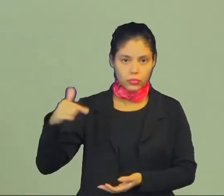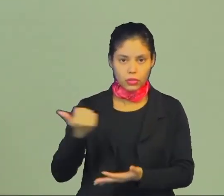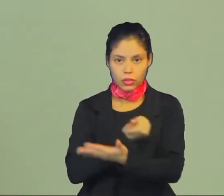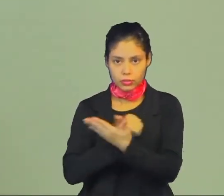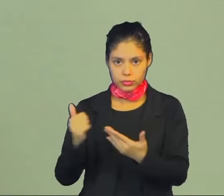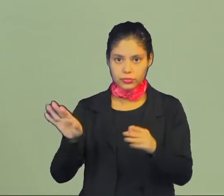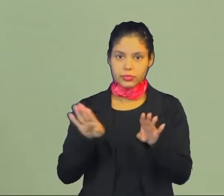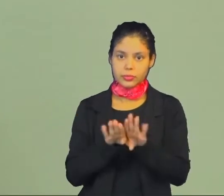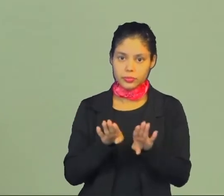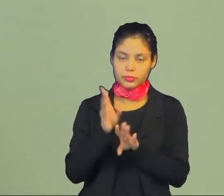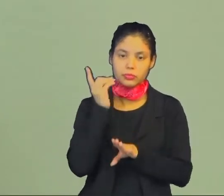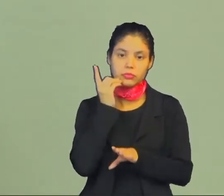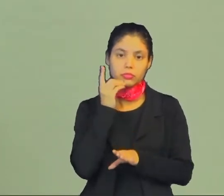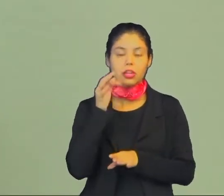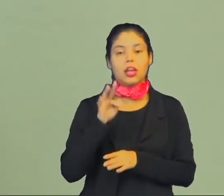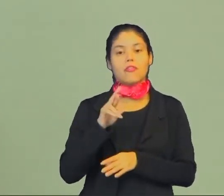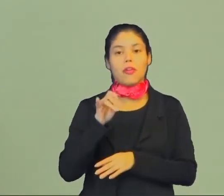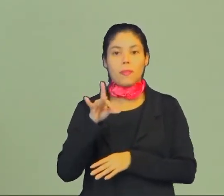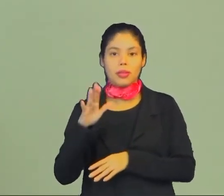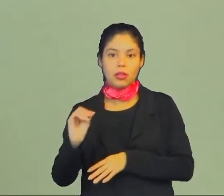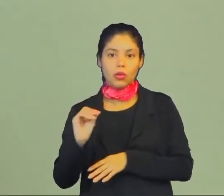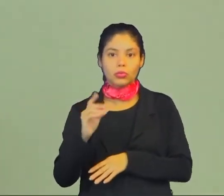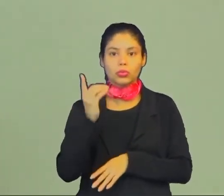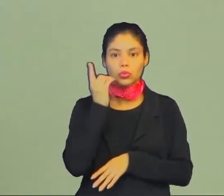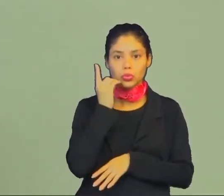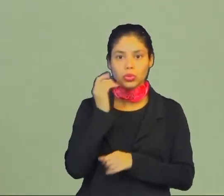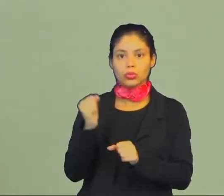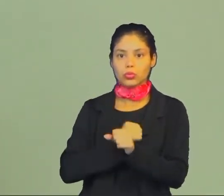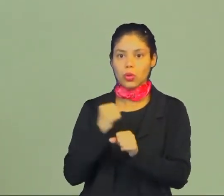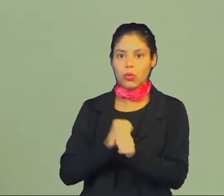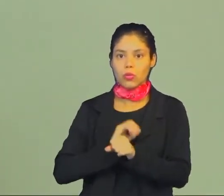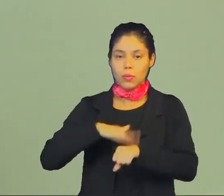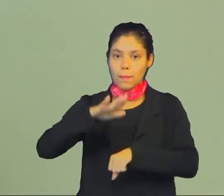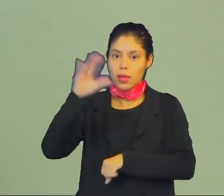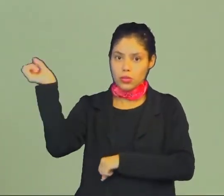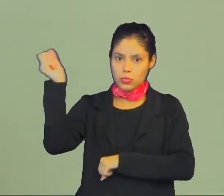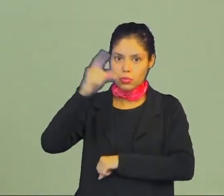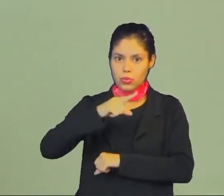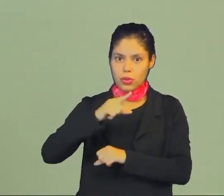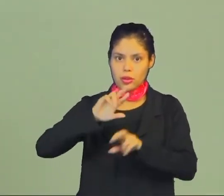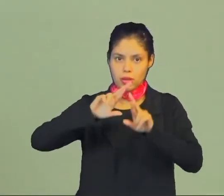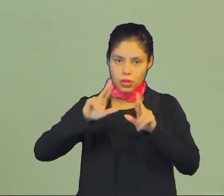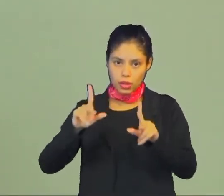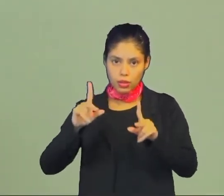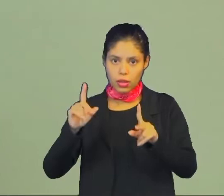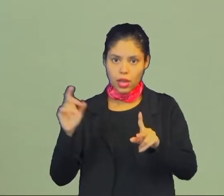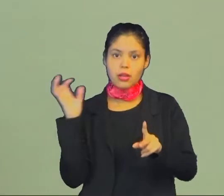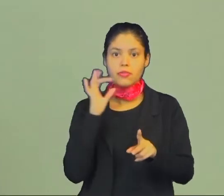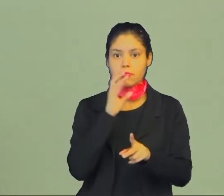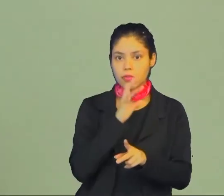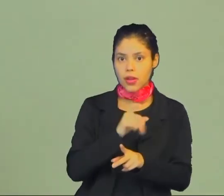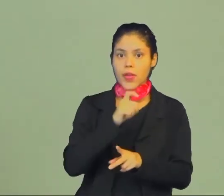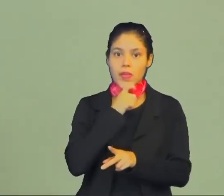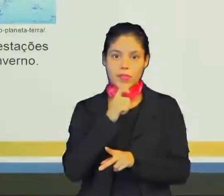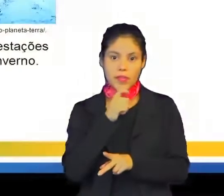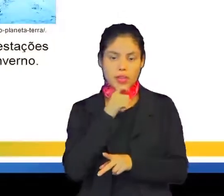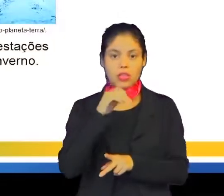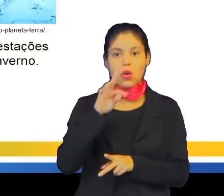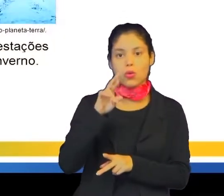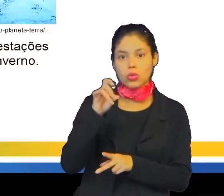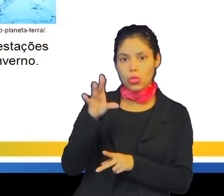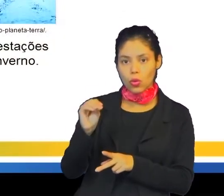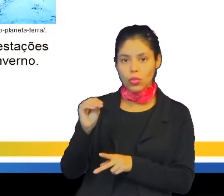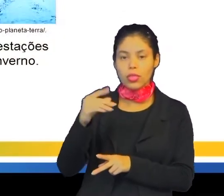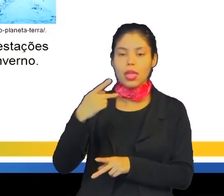ultrassom nesse caso é a formação das estações do ano o outro mais raios solares não vamos ser uma distinção entre verão inverno outono